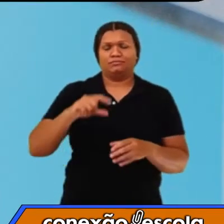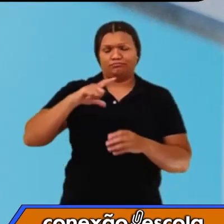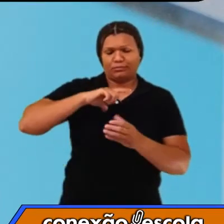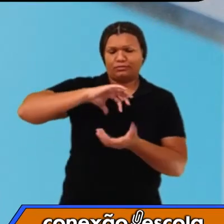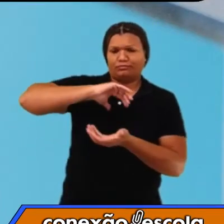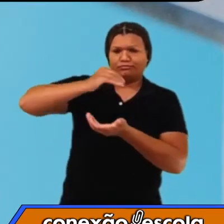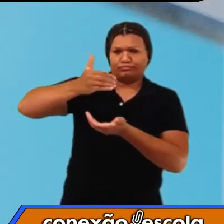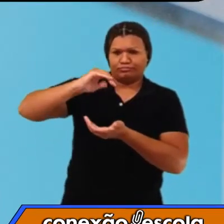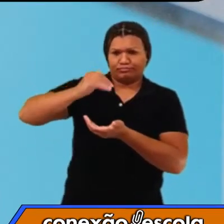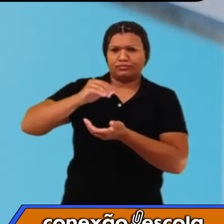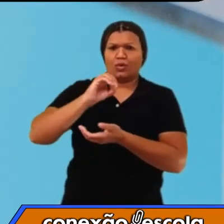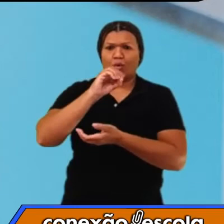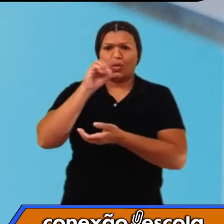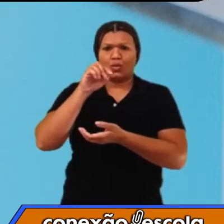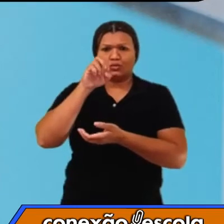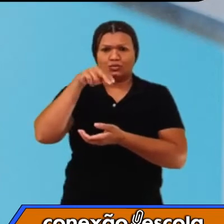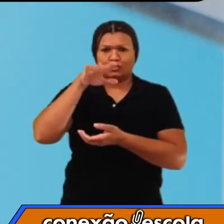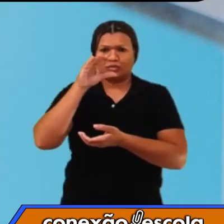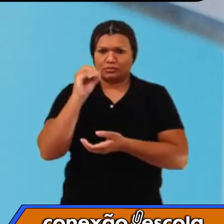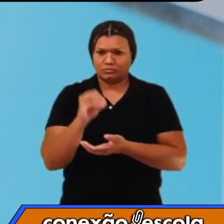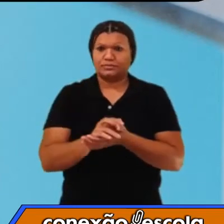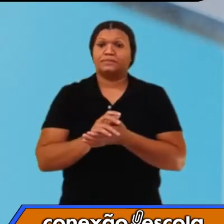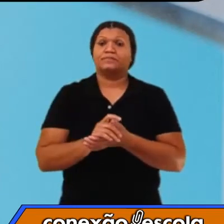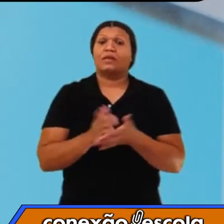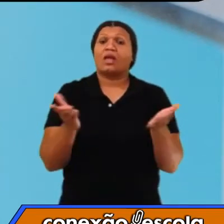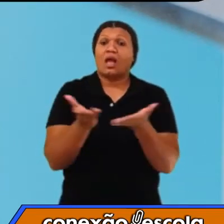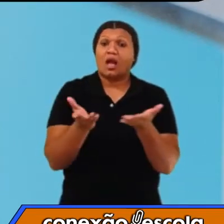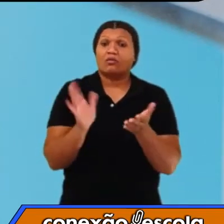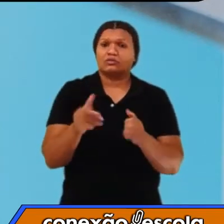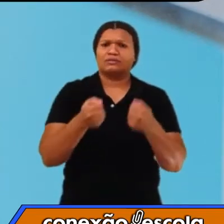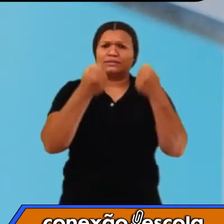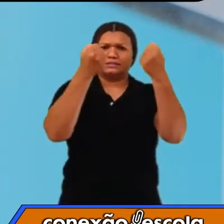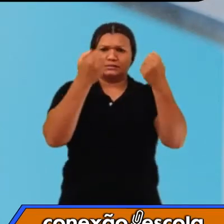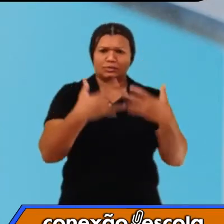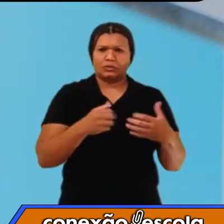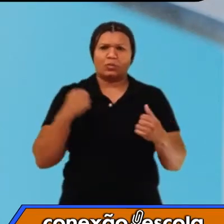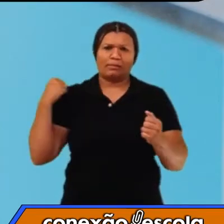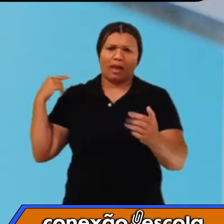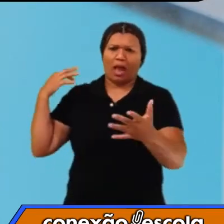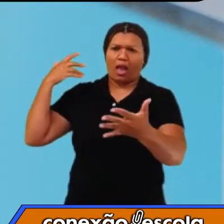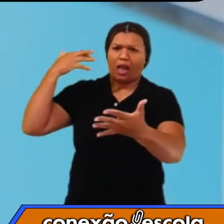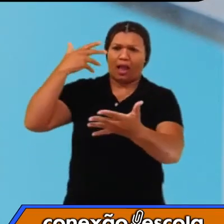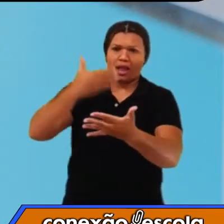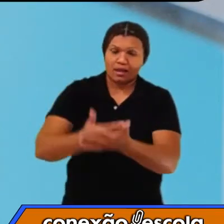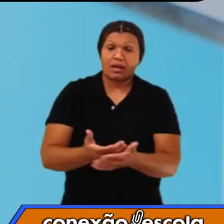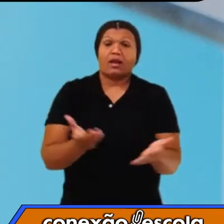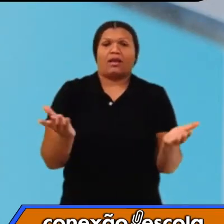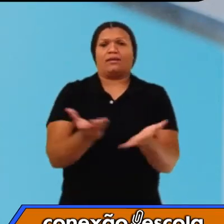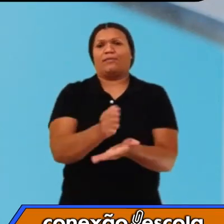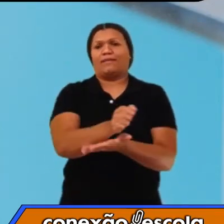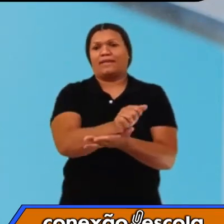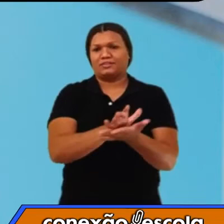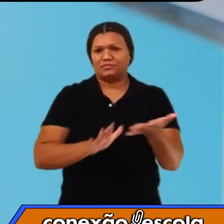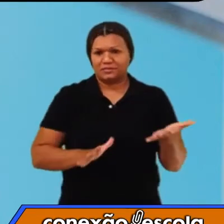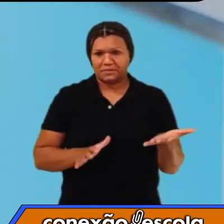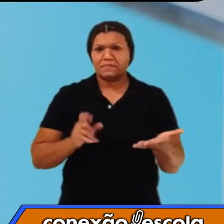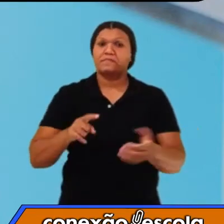camada. Chegamos então, depois de toda essa explicação, à nossa atividade. É hora